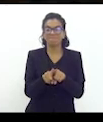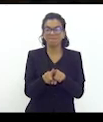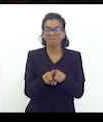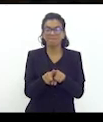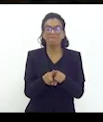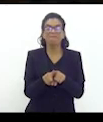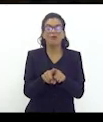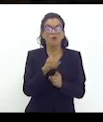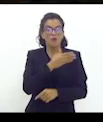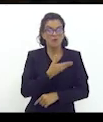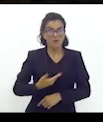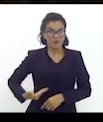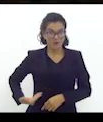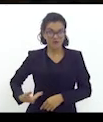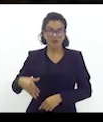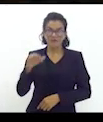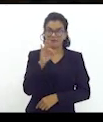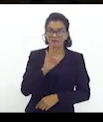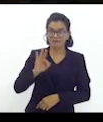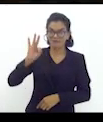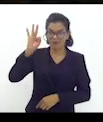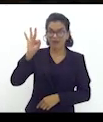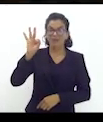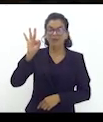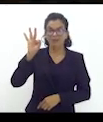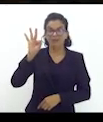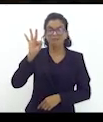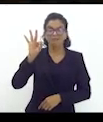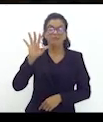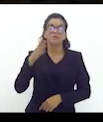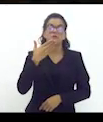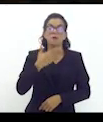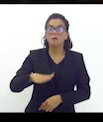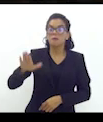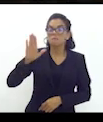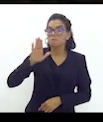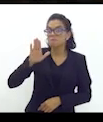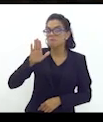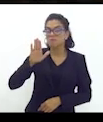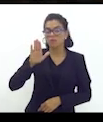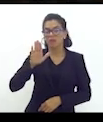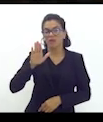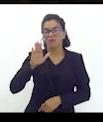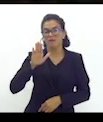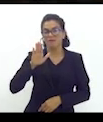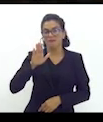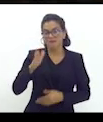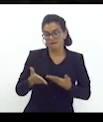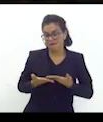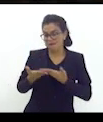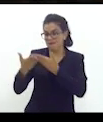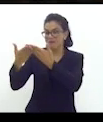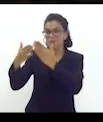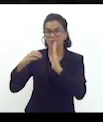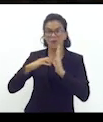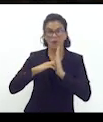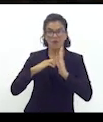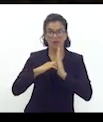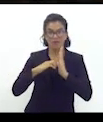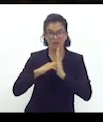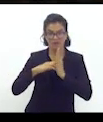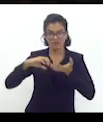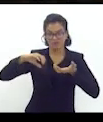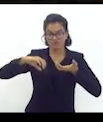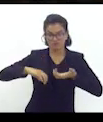o governo federal está prometendo mandar para o Congresso Nacional